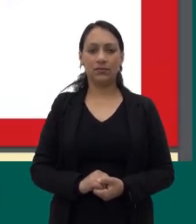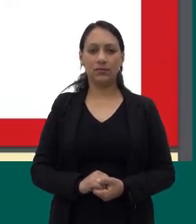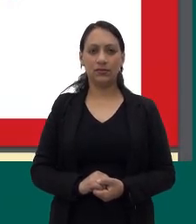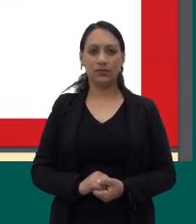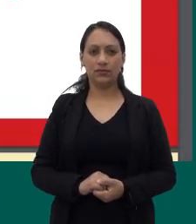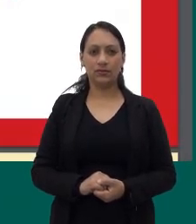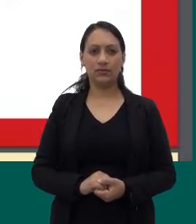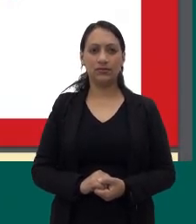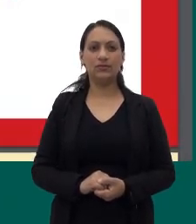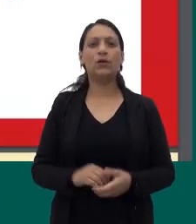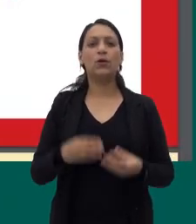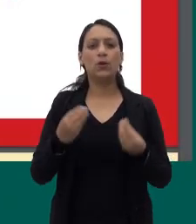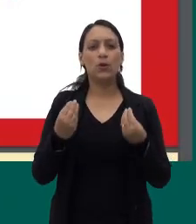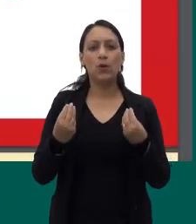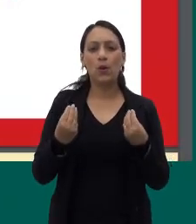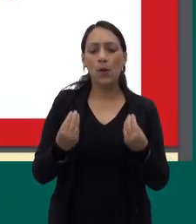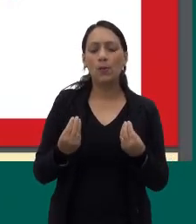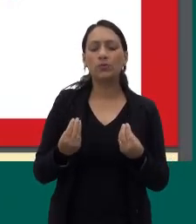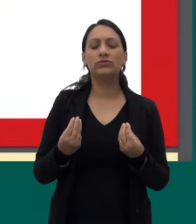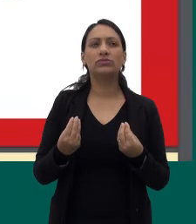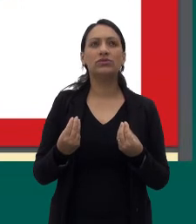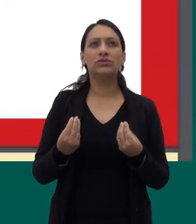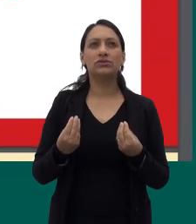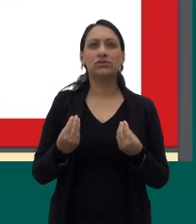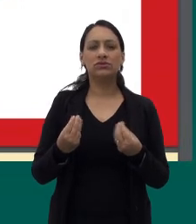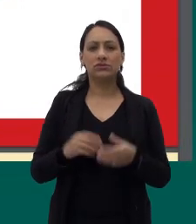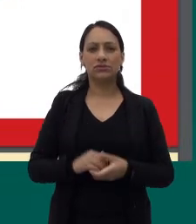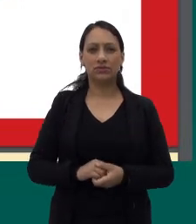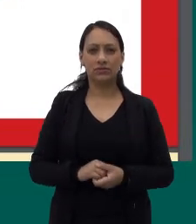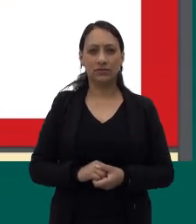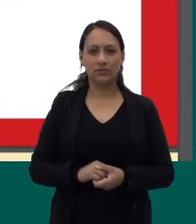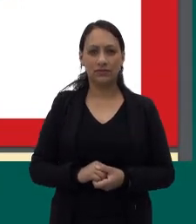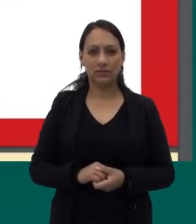acaba sendo a hora... o alarme. Oi?